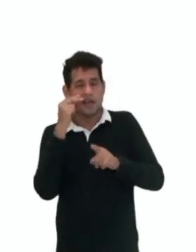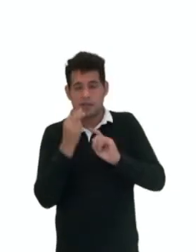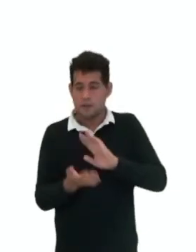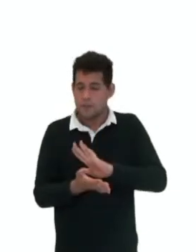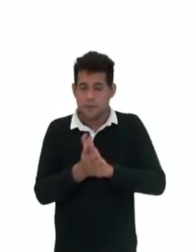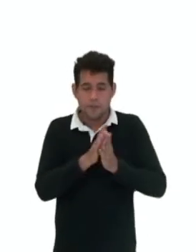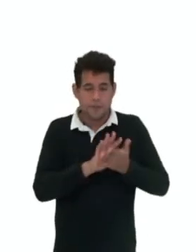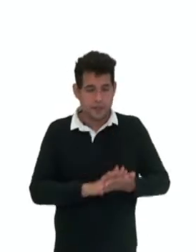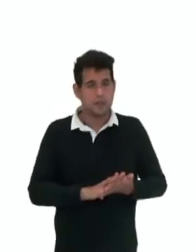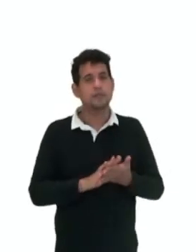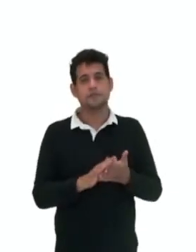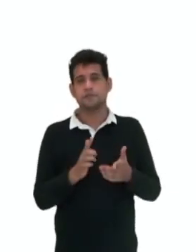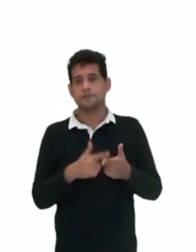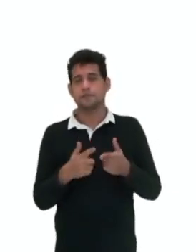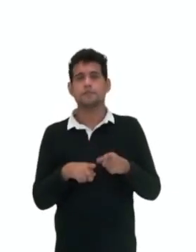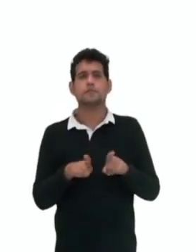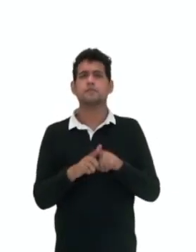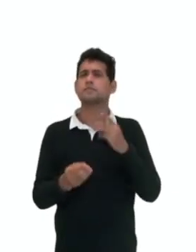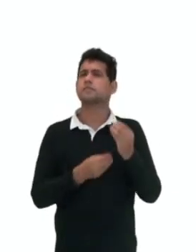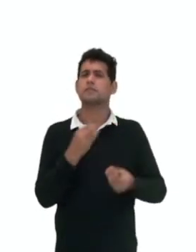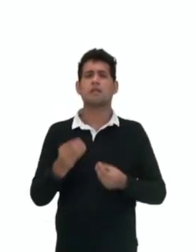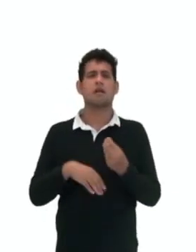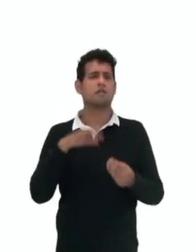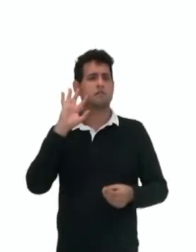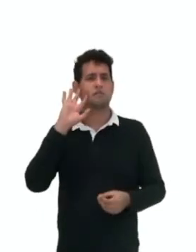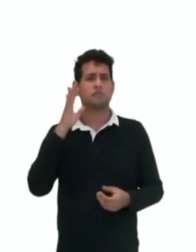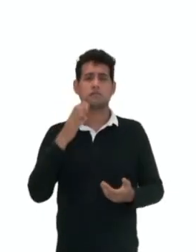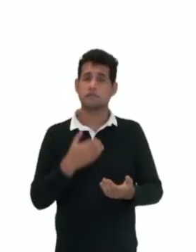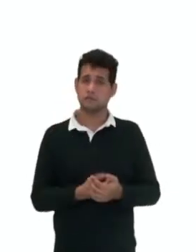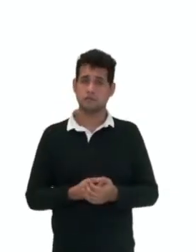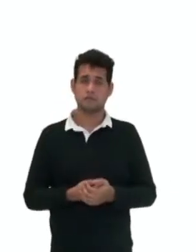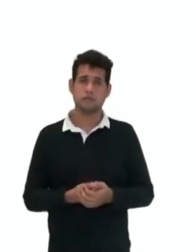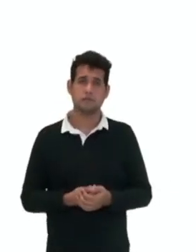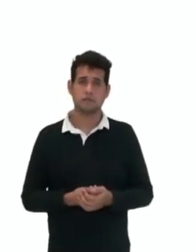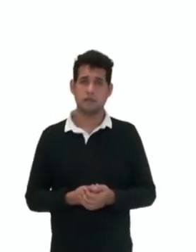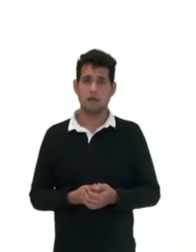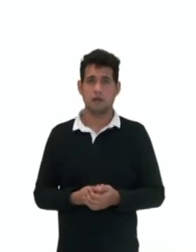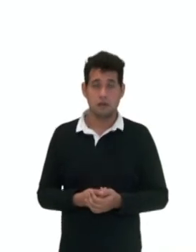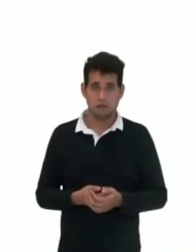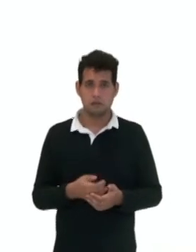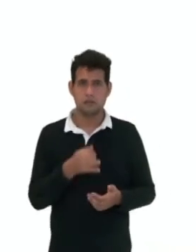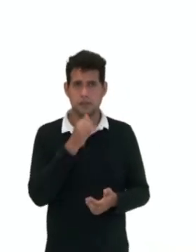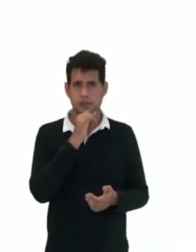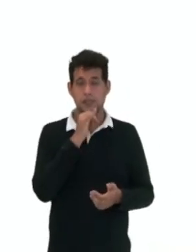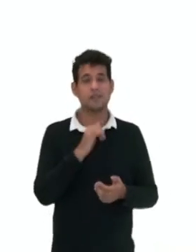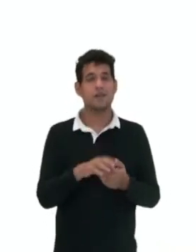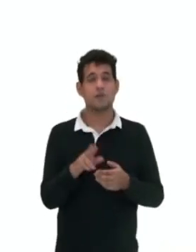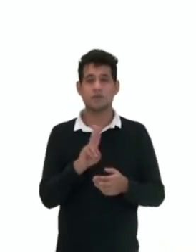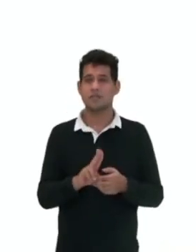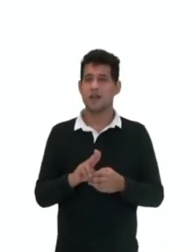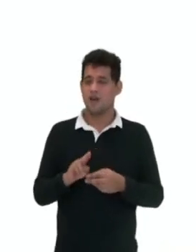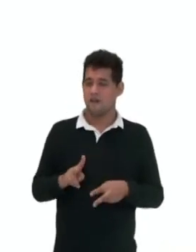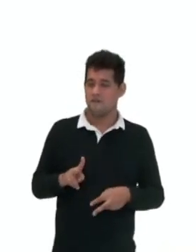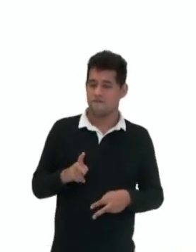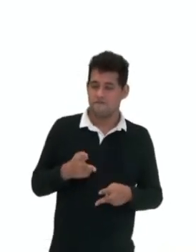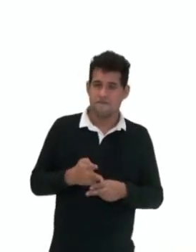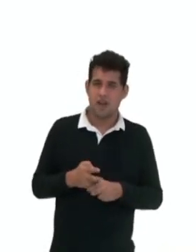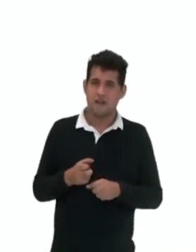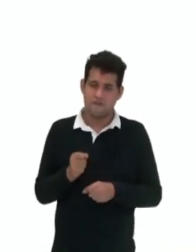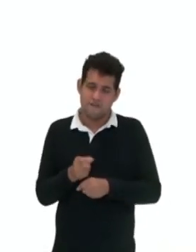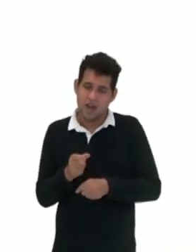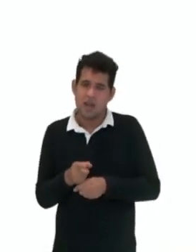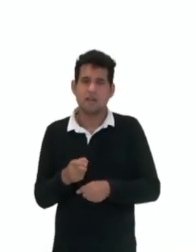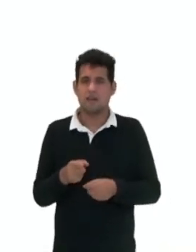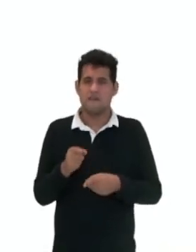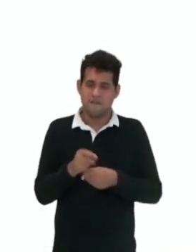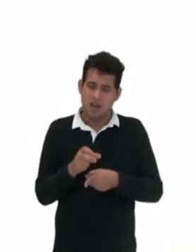aquele micro-organismo, né? Então, como que acontece? Por exemplo, eles pegam veneno de cobra, né? Uma